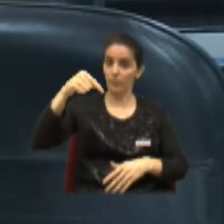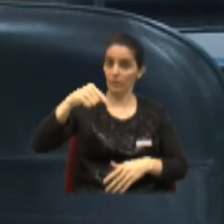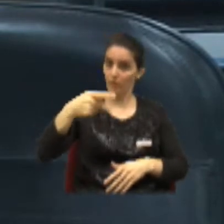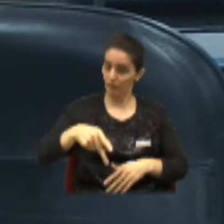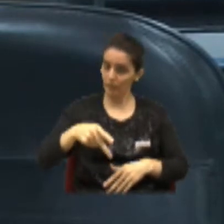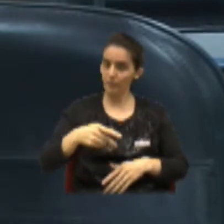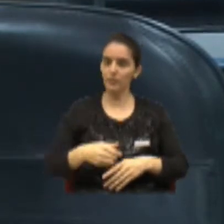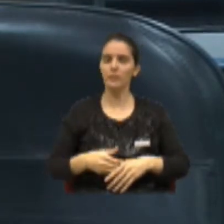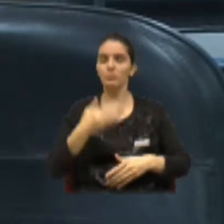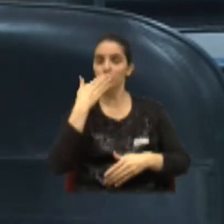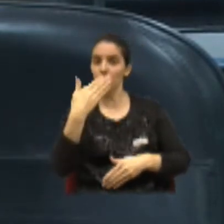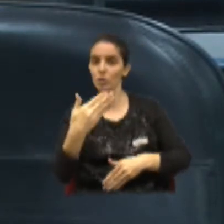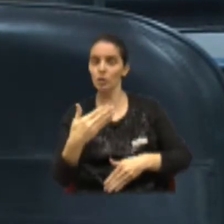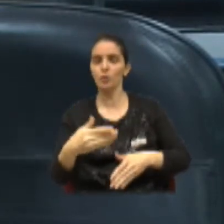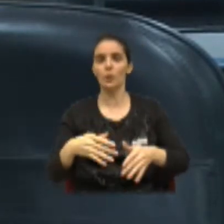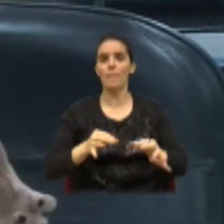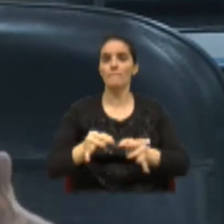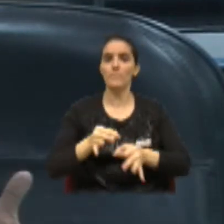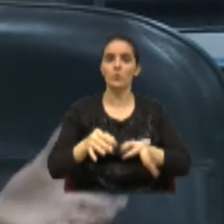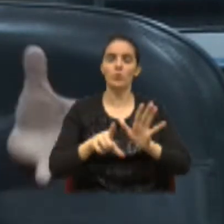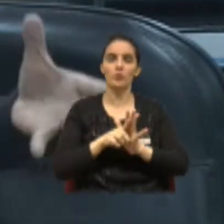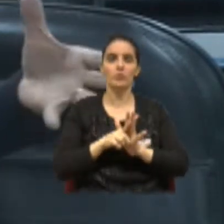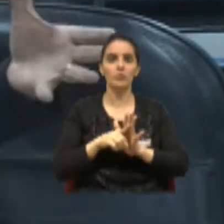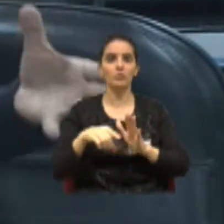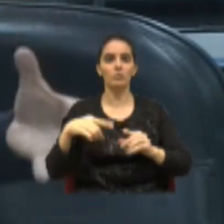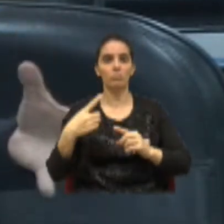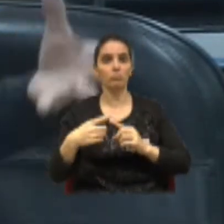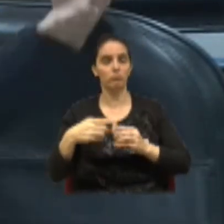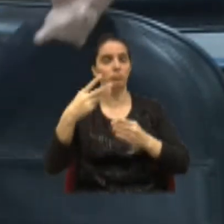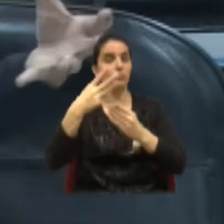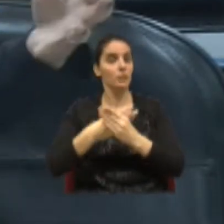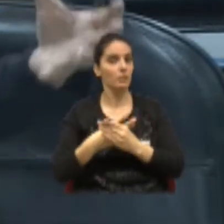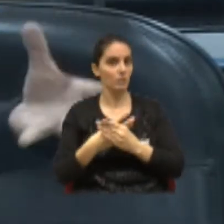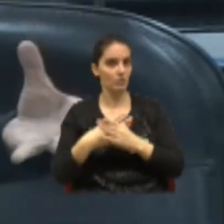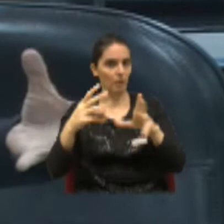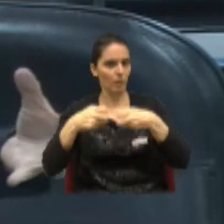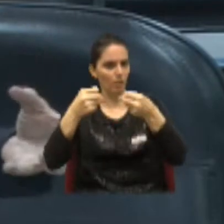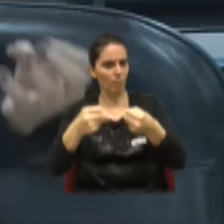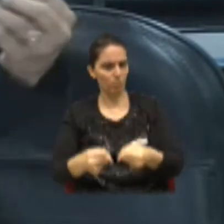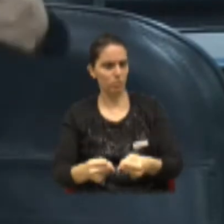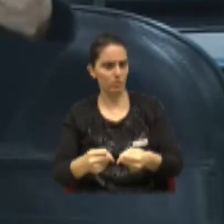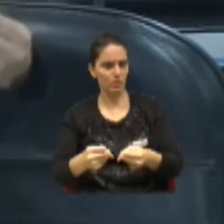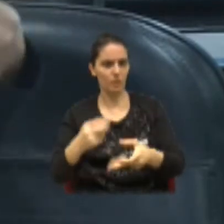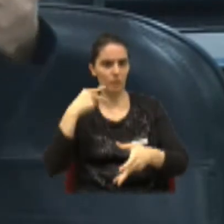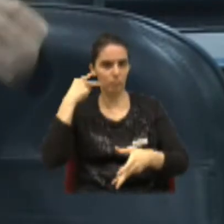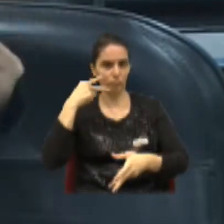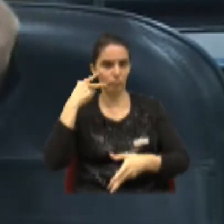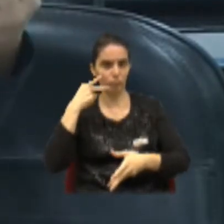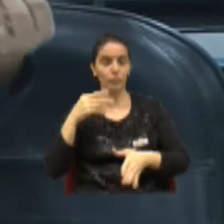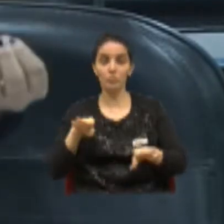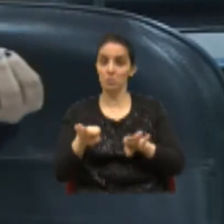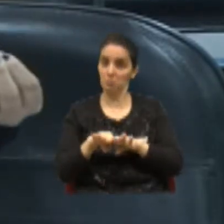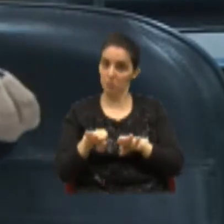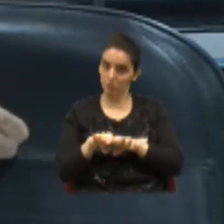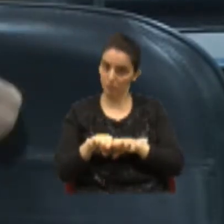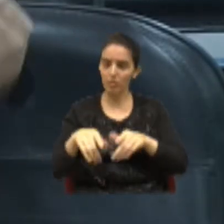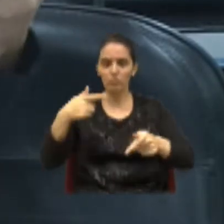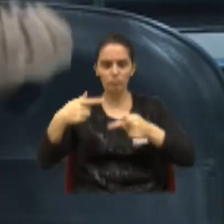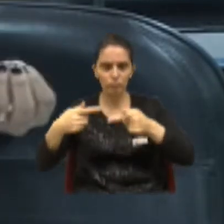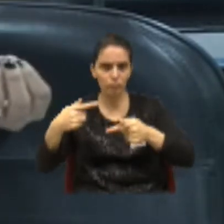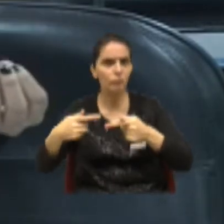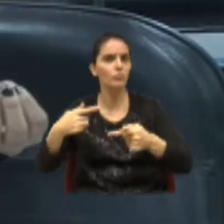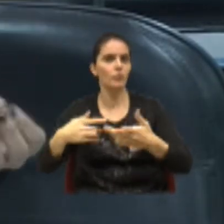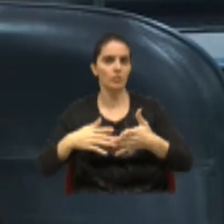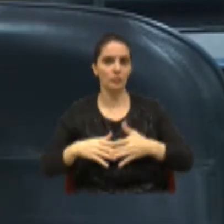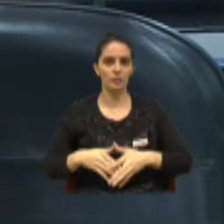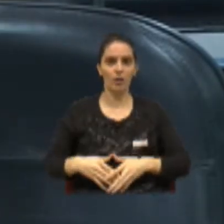de lei para que pudéssemos colocar a casa, a Câmara Municipal, o Poder Legislativo, também como uma forma de discussão, de